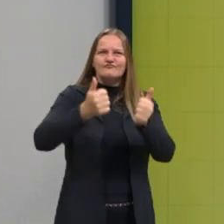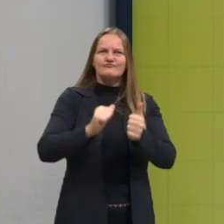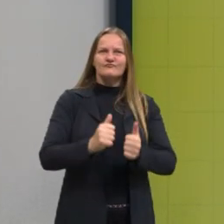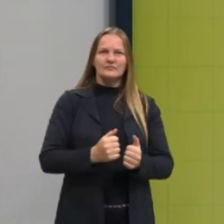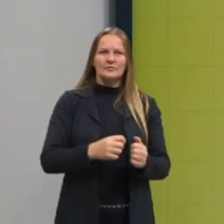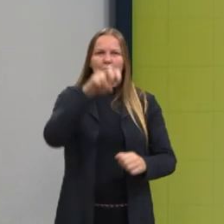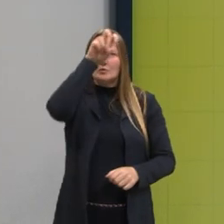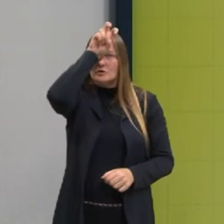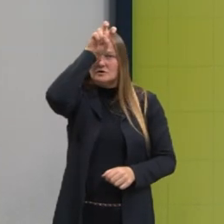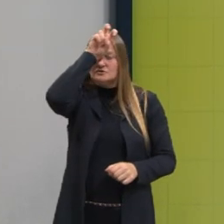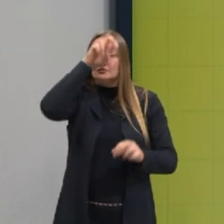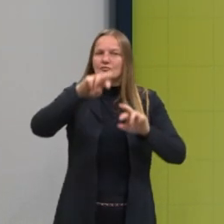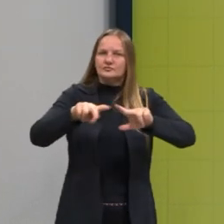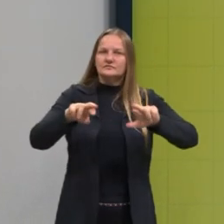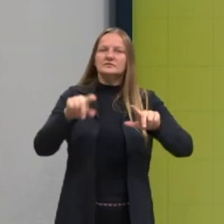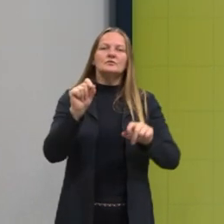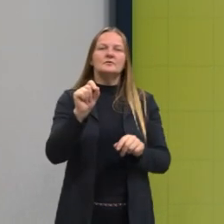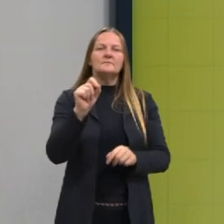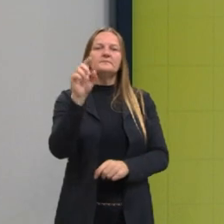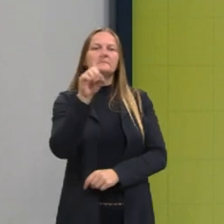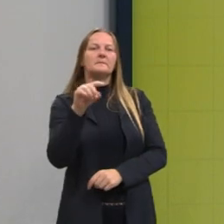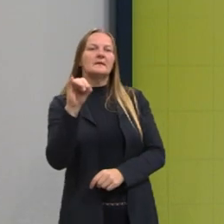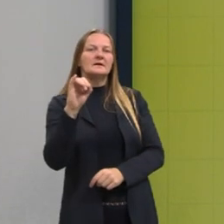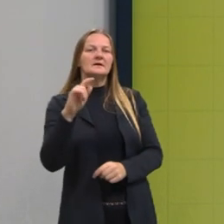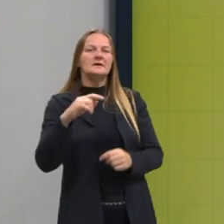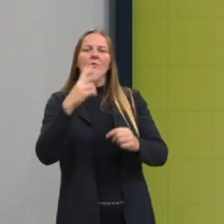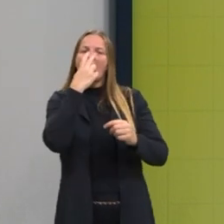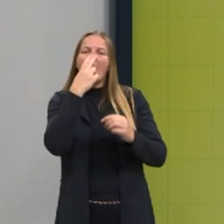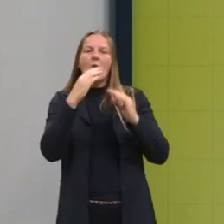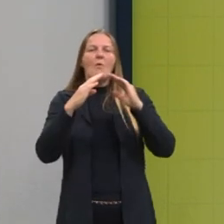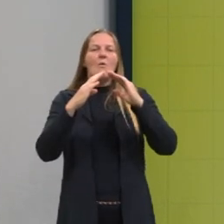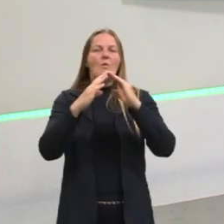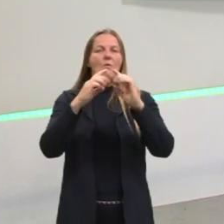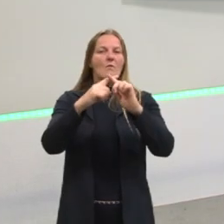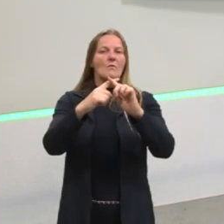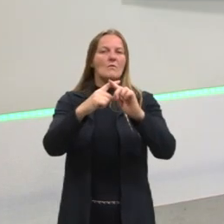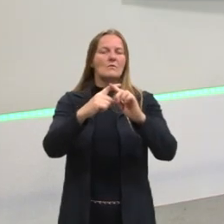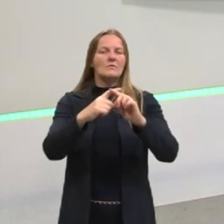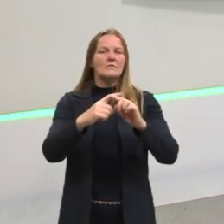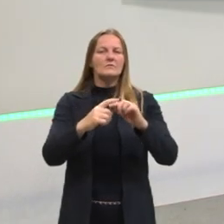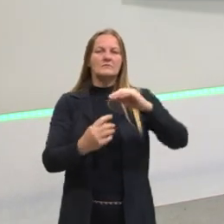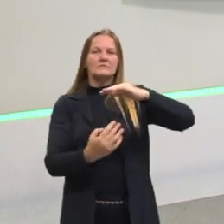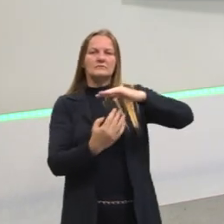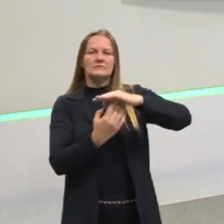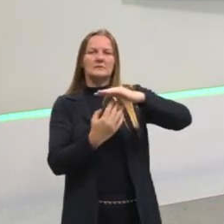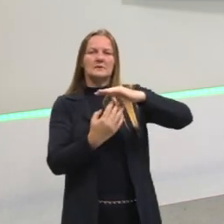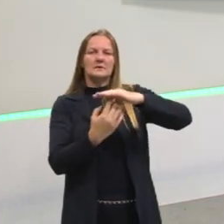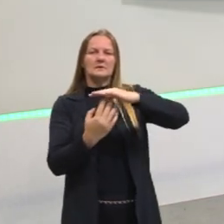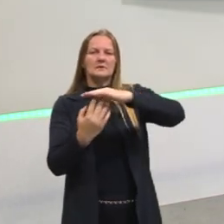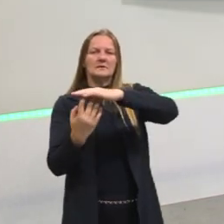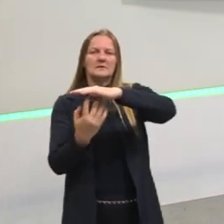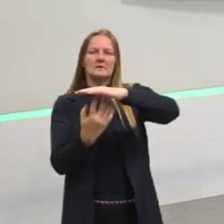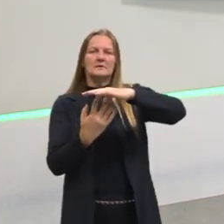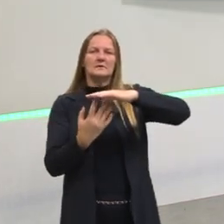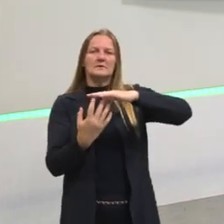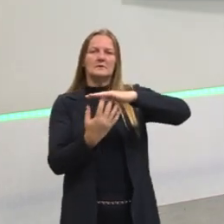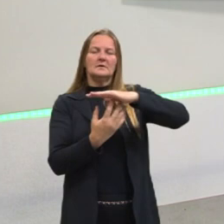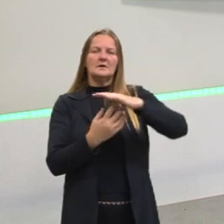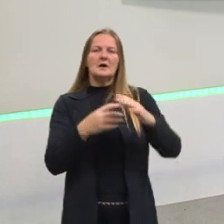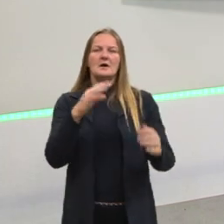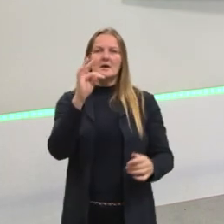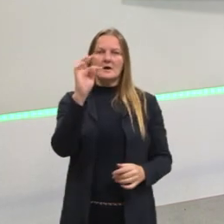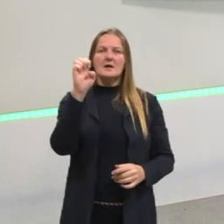gente encontra no Egito é que o zigurate era um templo o contrário dos monumentos que a gente vai ver logo em seguida aqui o que que